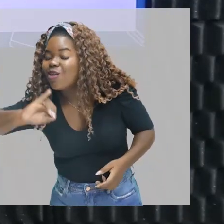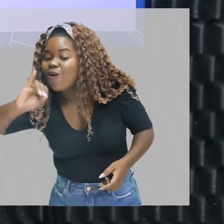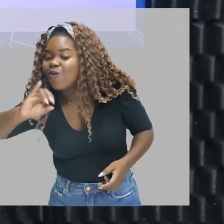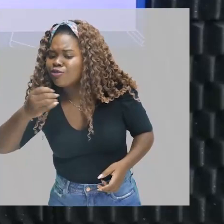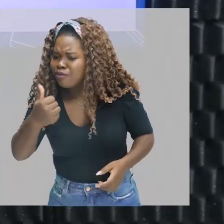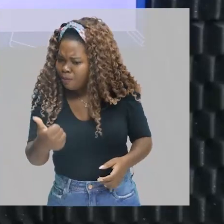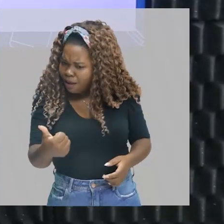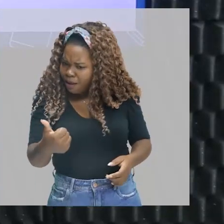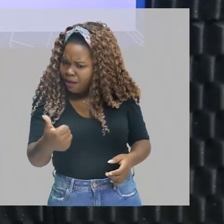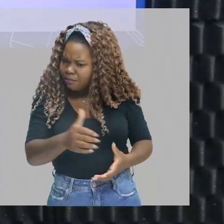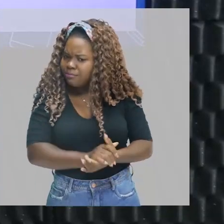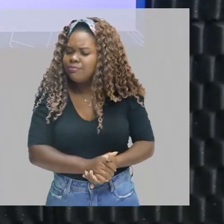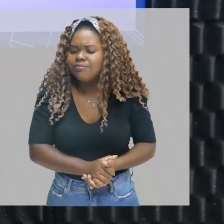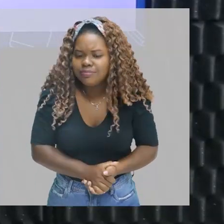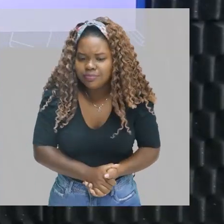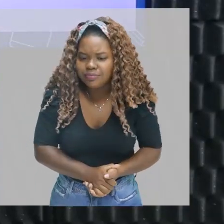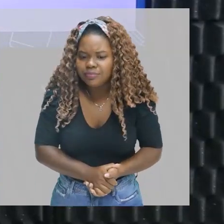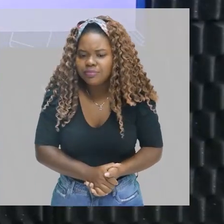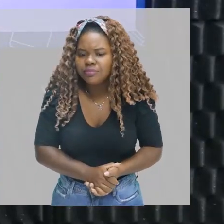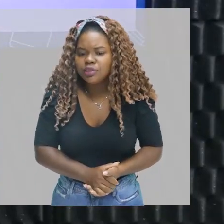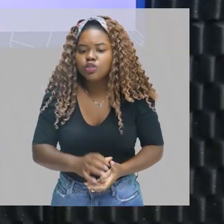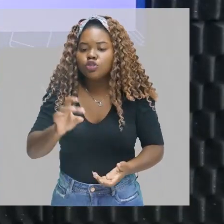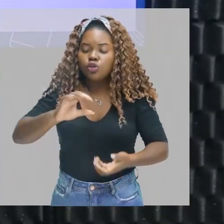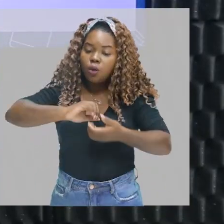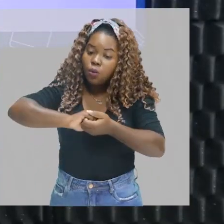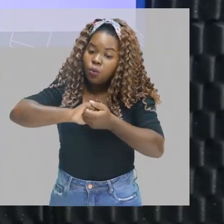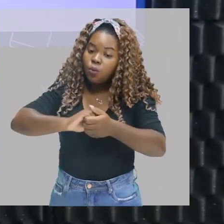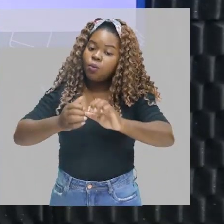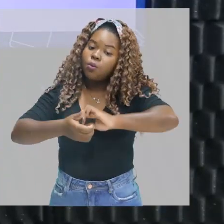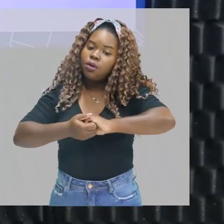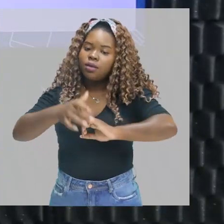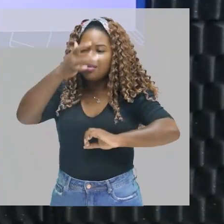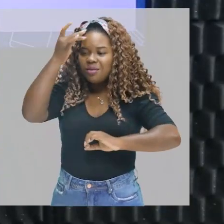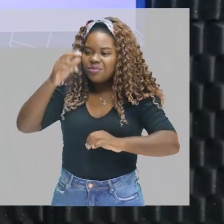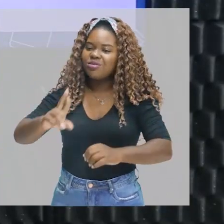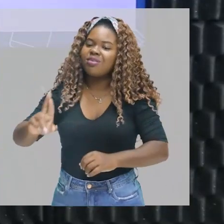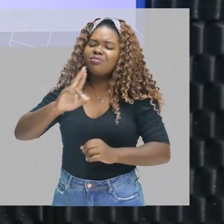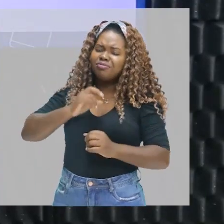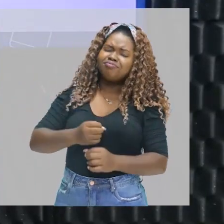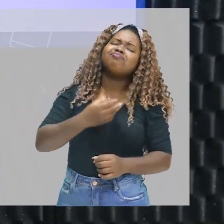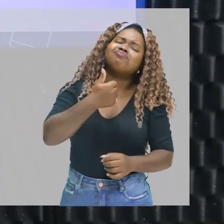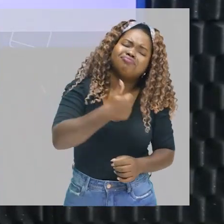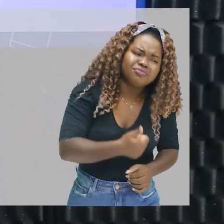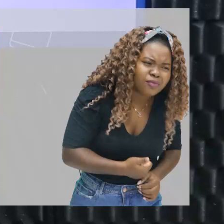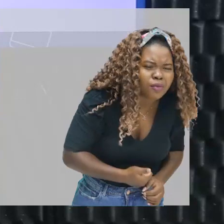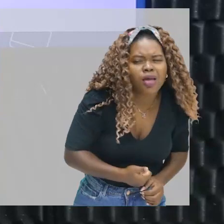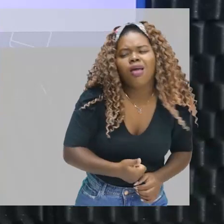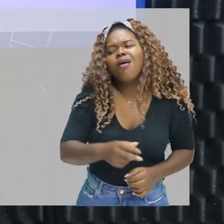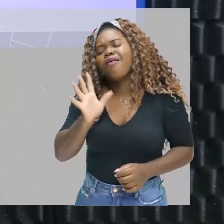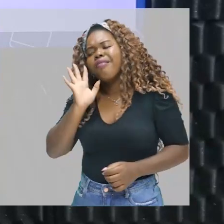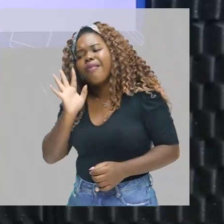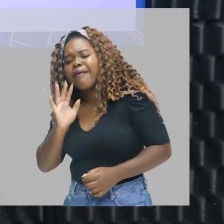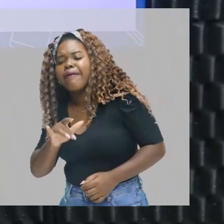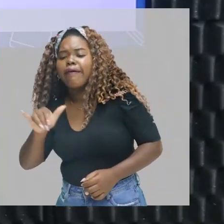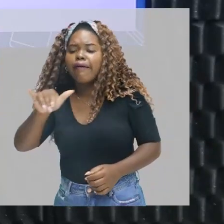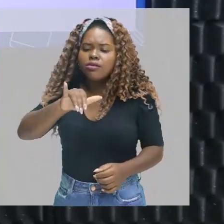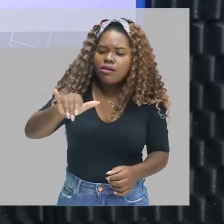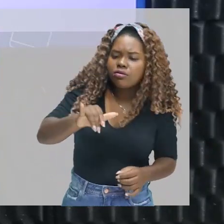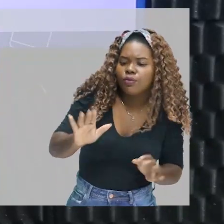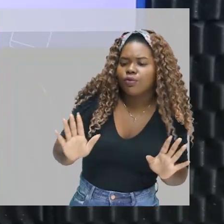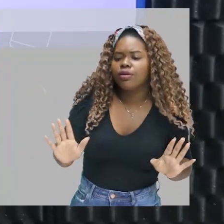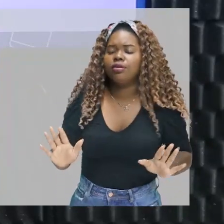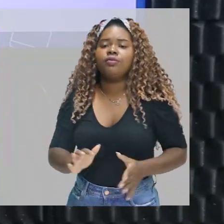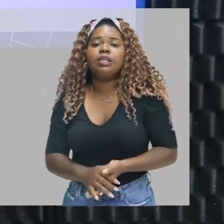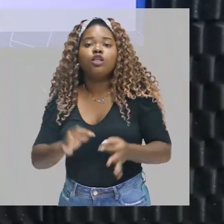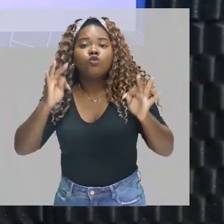bem? Eu estou apenas fazendo um cumprimento, né? E a pessoa diz, tudo bem, tudo legal, tudo tranquilo, tudo bacana.